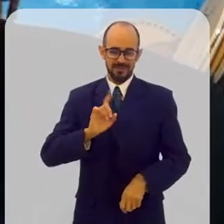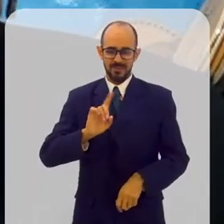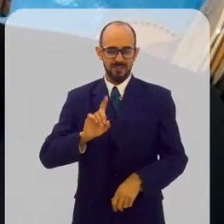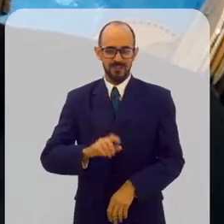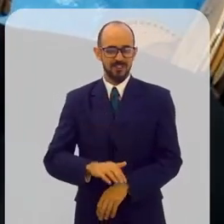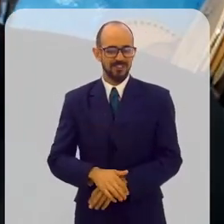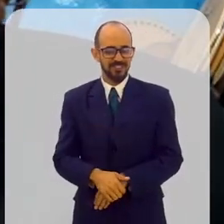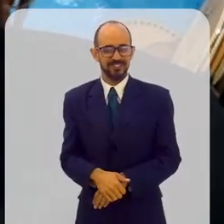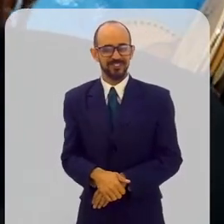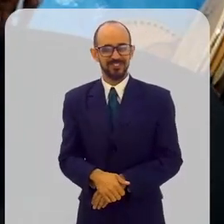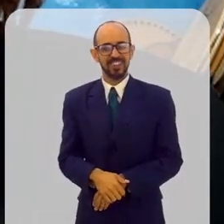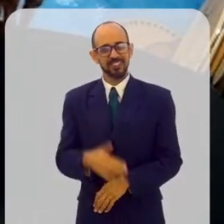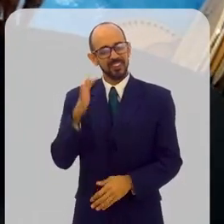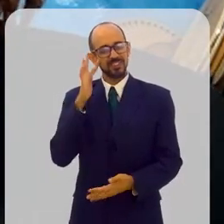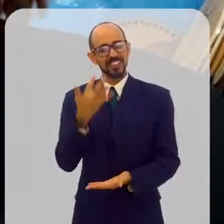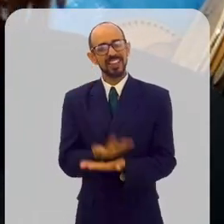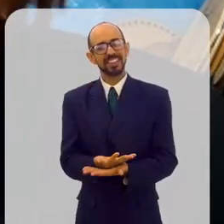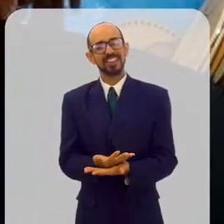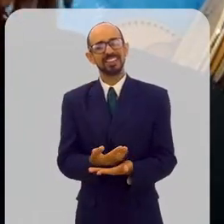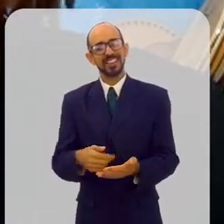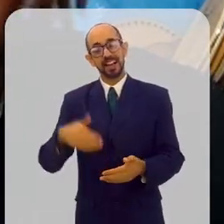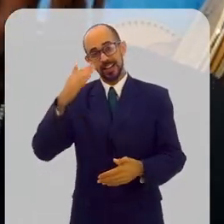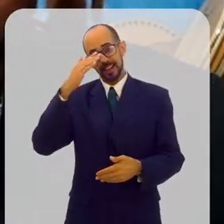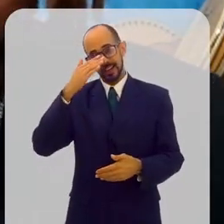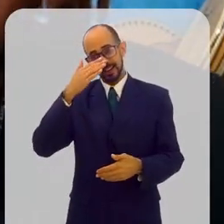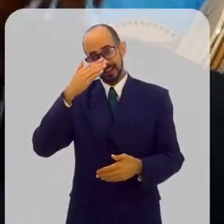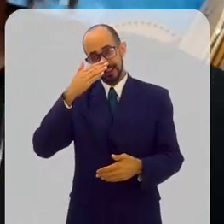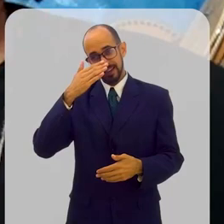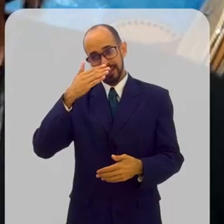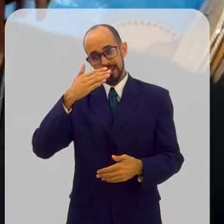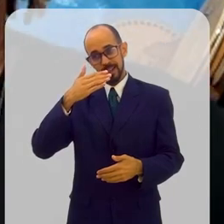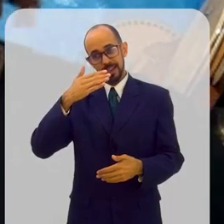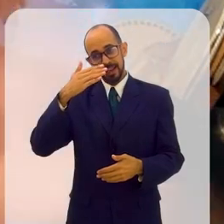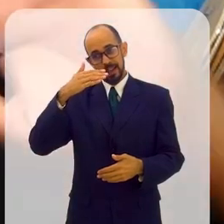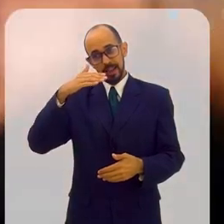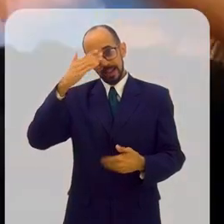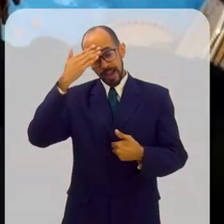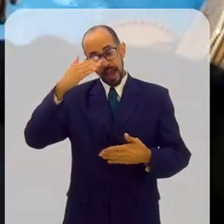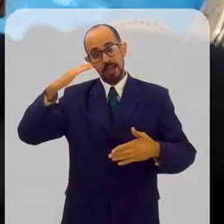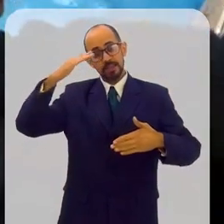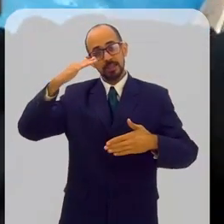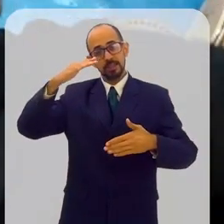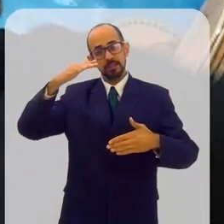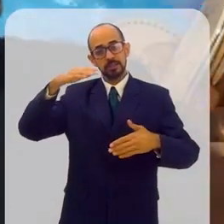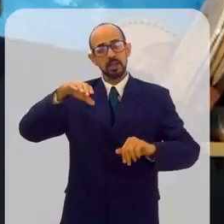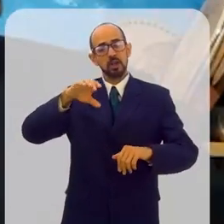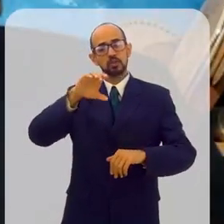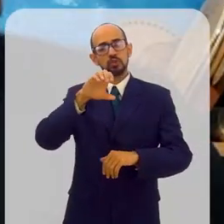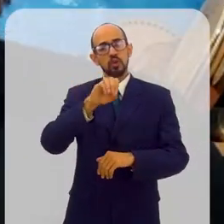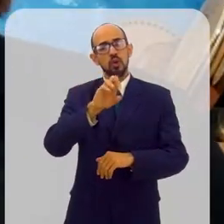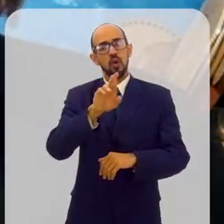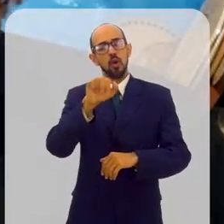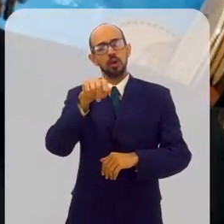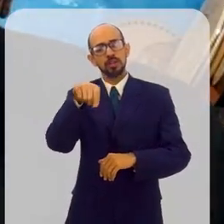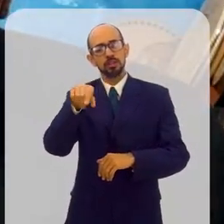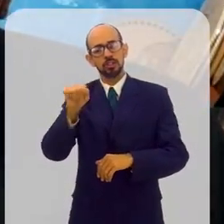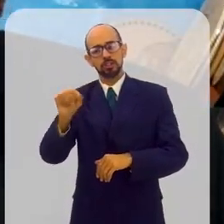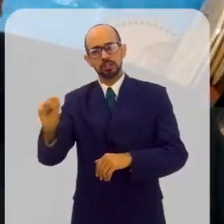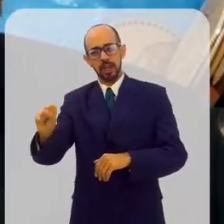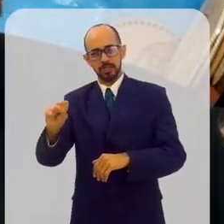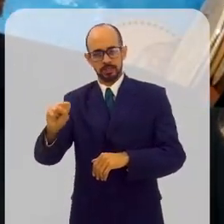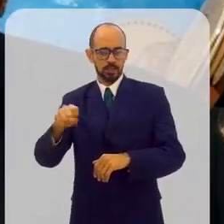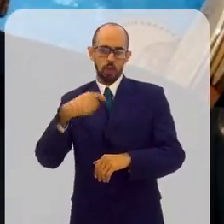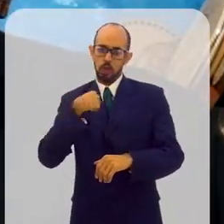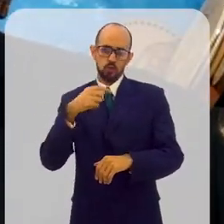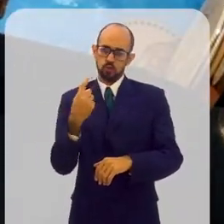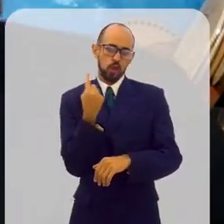estou sozinho nesse lugar, né? E graças assim a Orixá, eu não estou sozinho